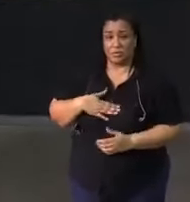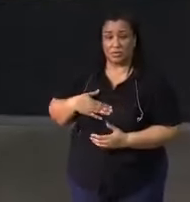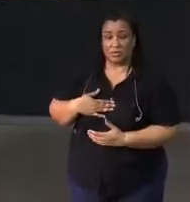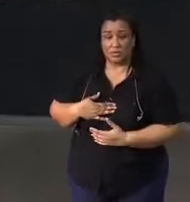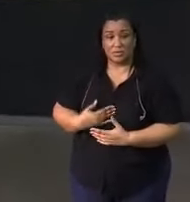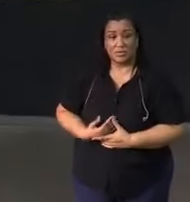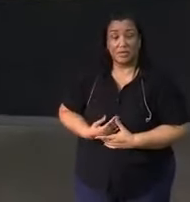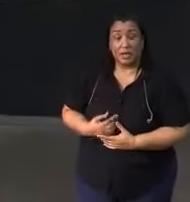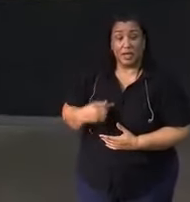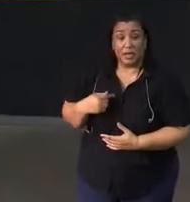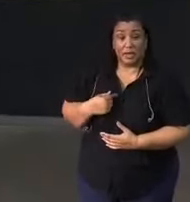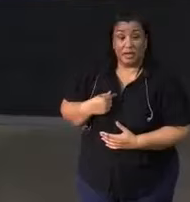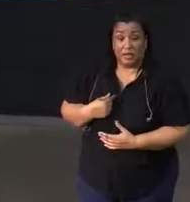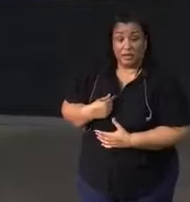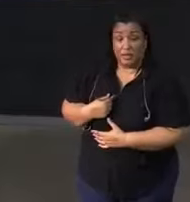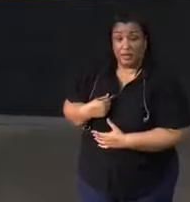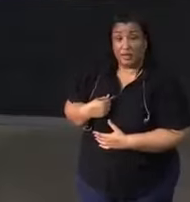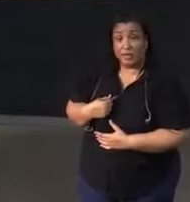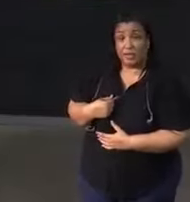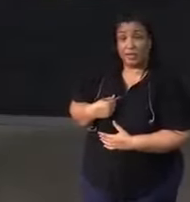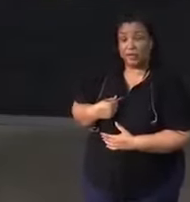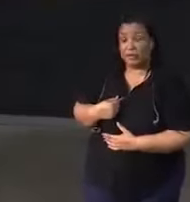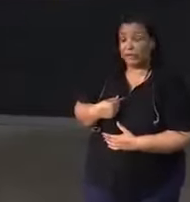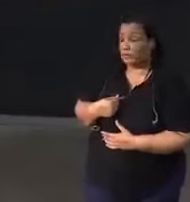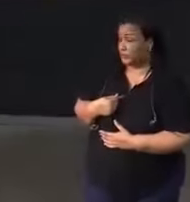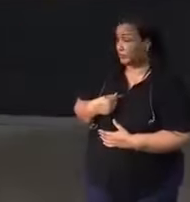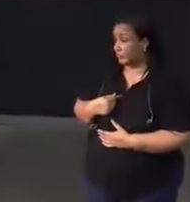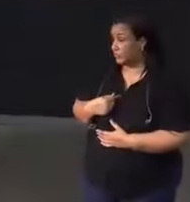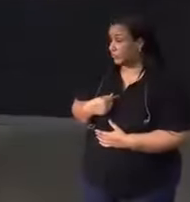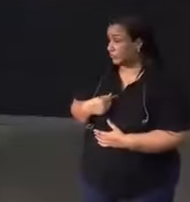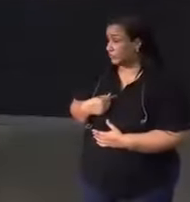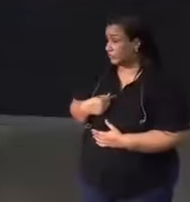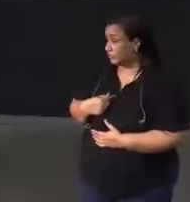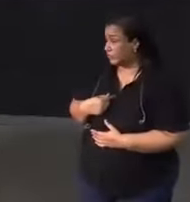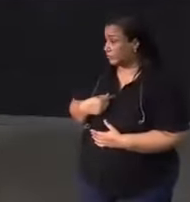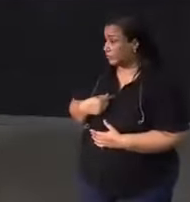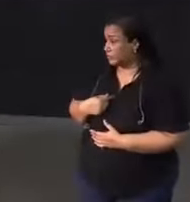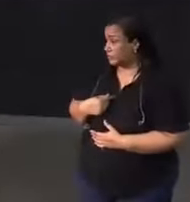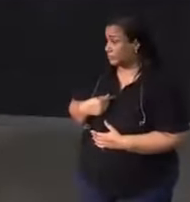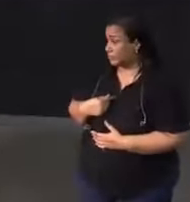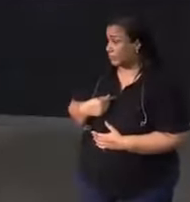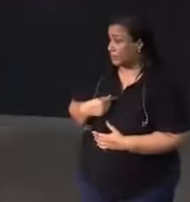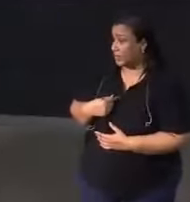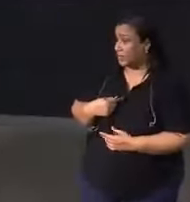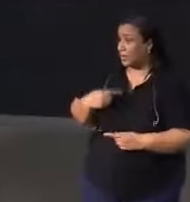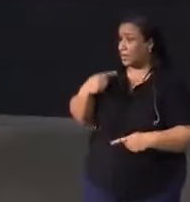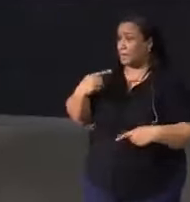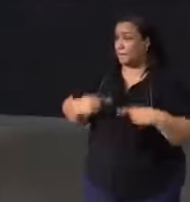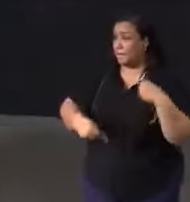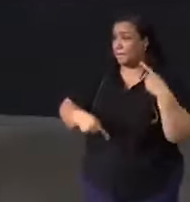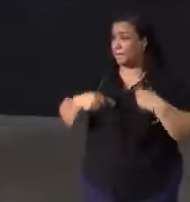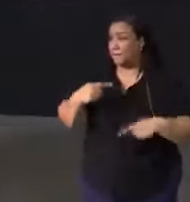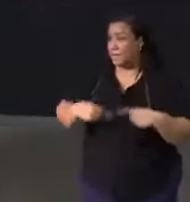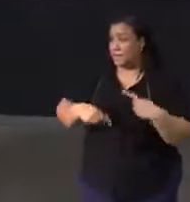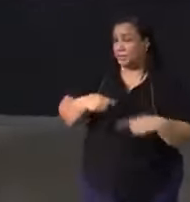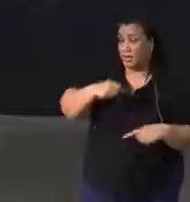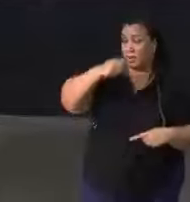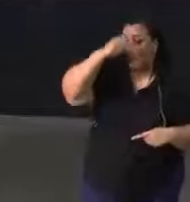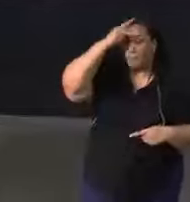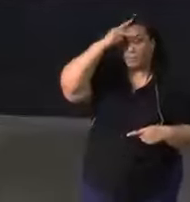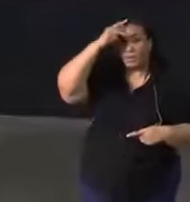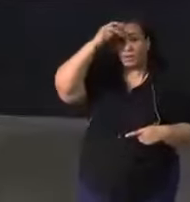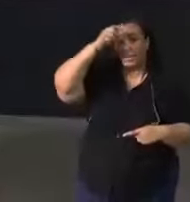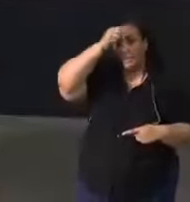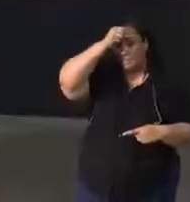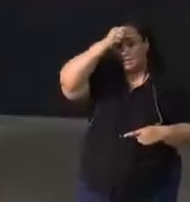takes do debate que teve para a prefeitura de São Paulo. E